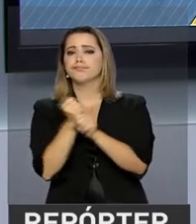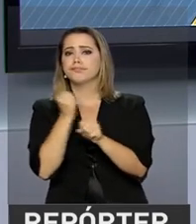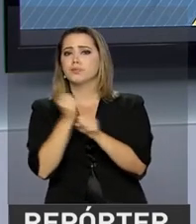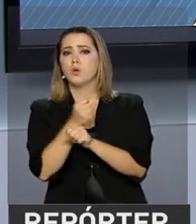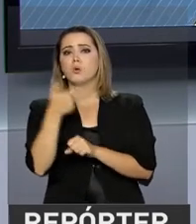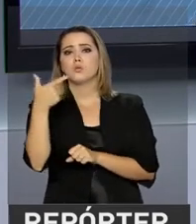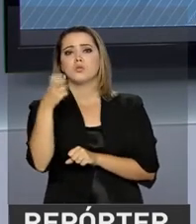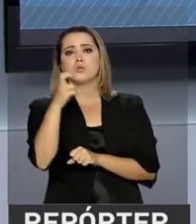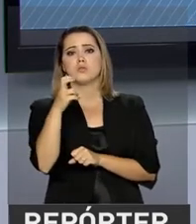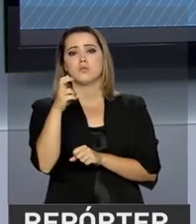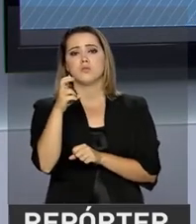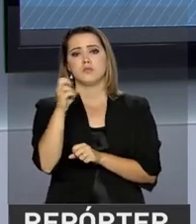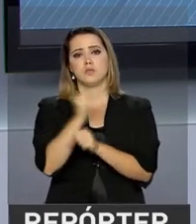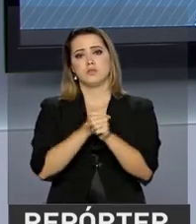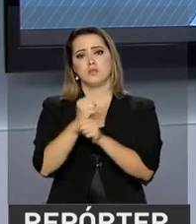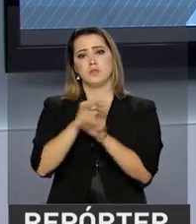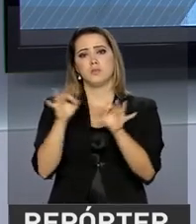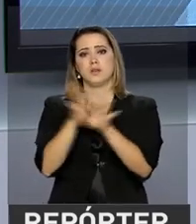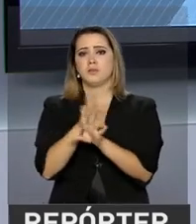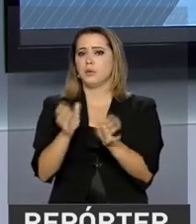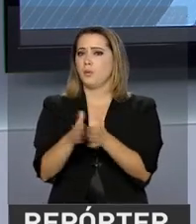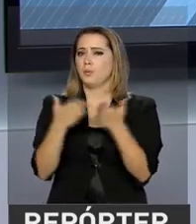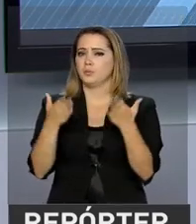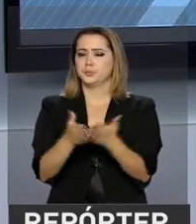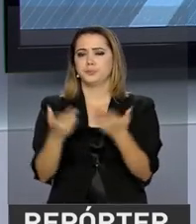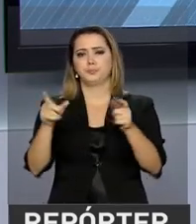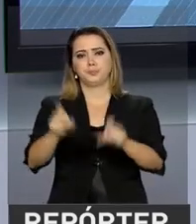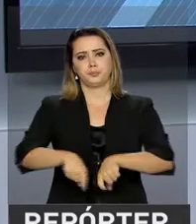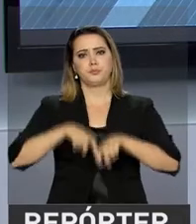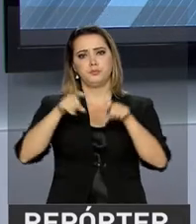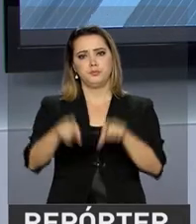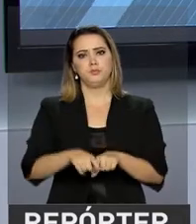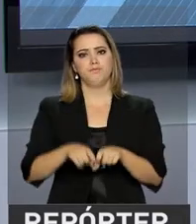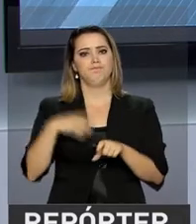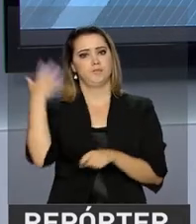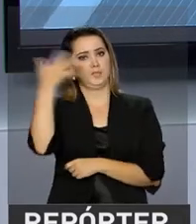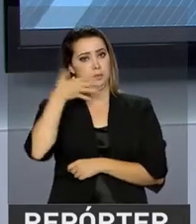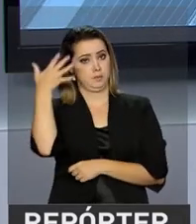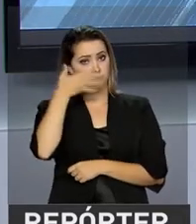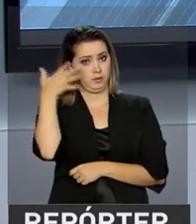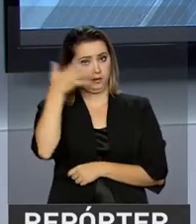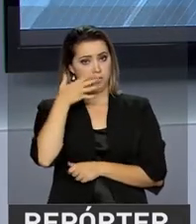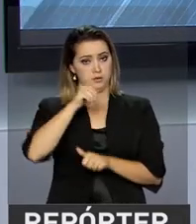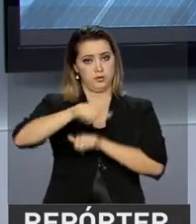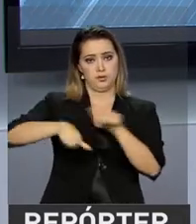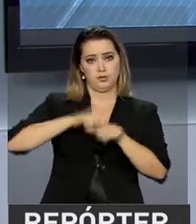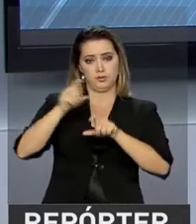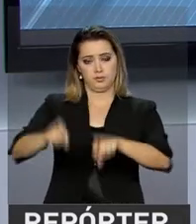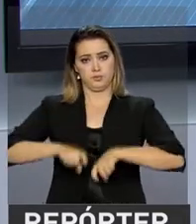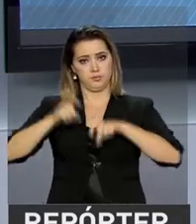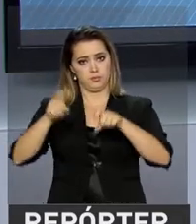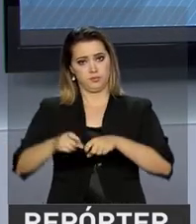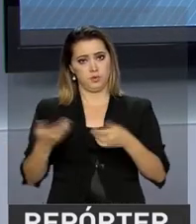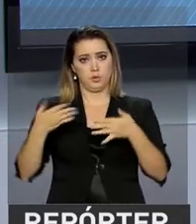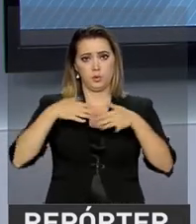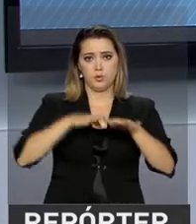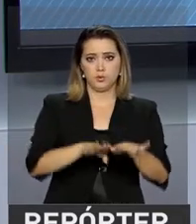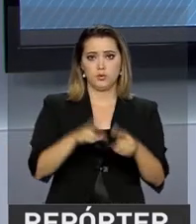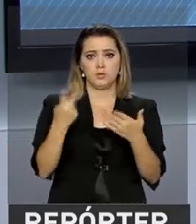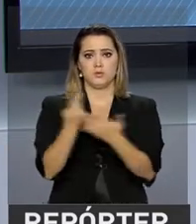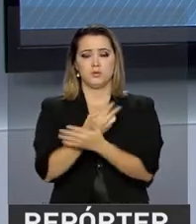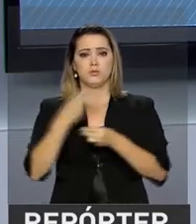acabar de vez com a pobreza no campo temas do seminário de transformação rural sustentável inclusiva